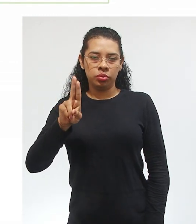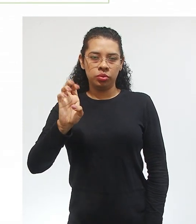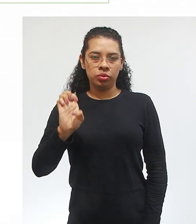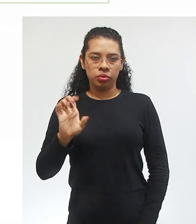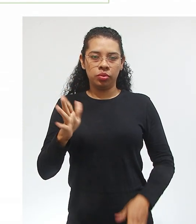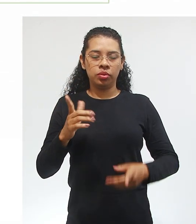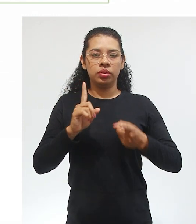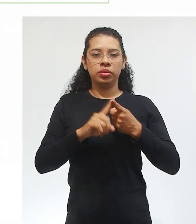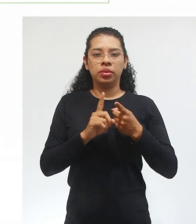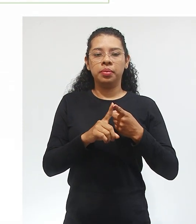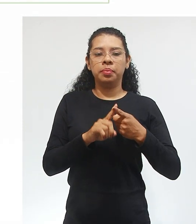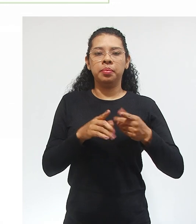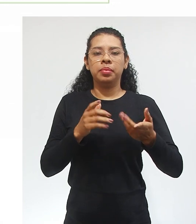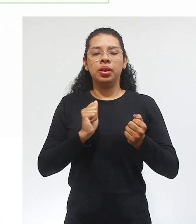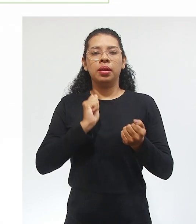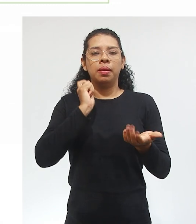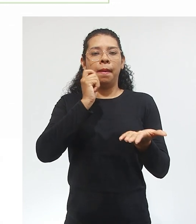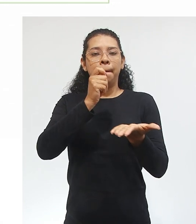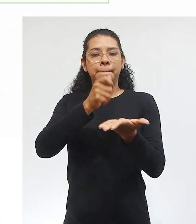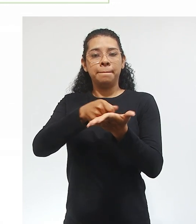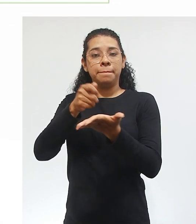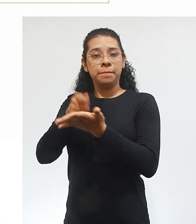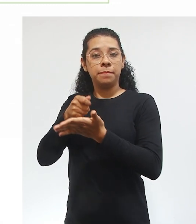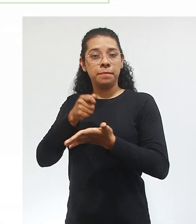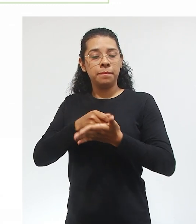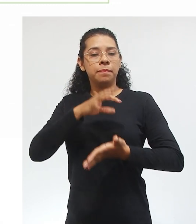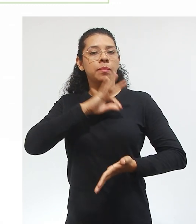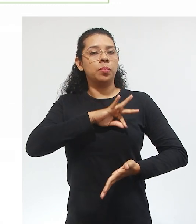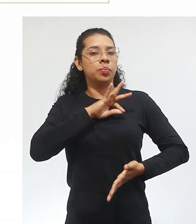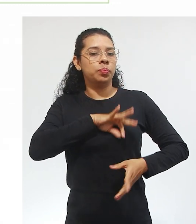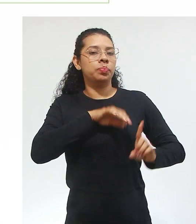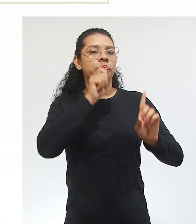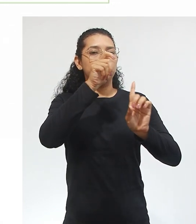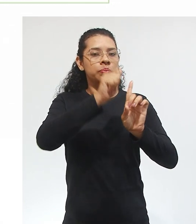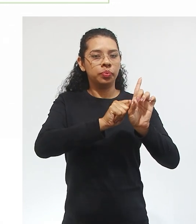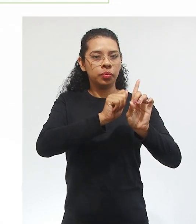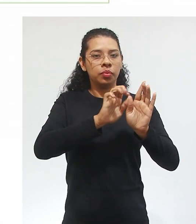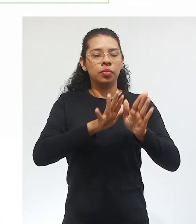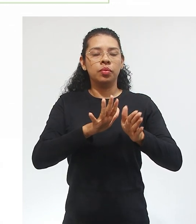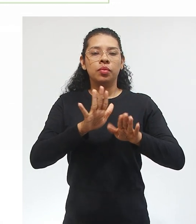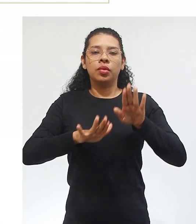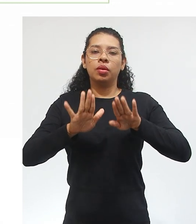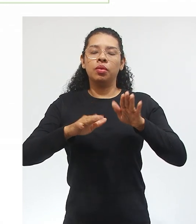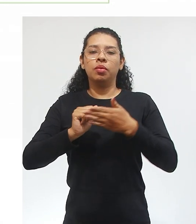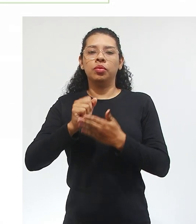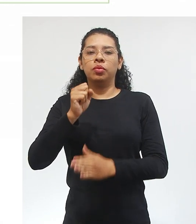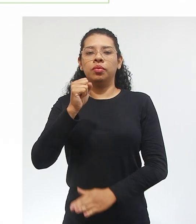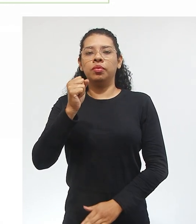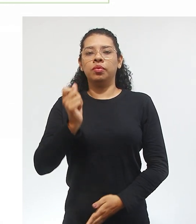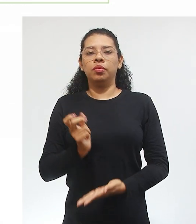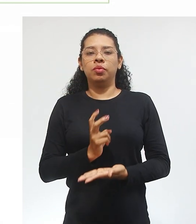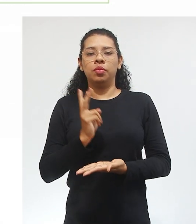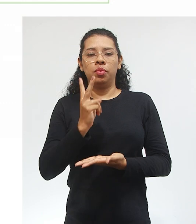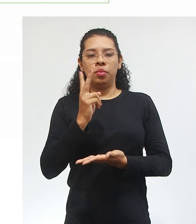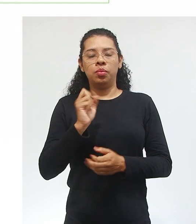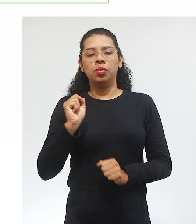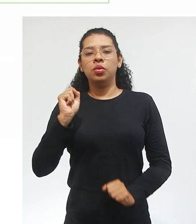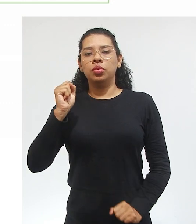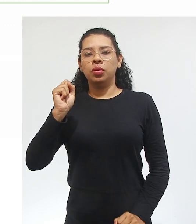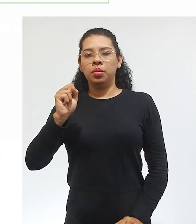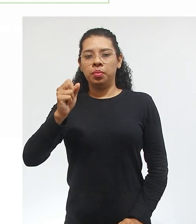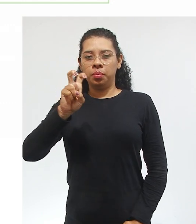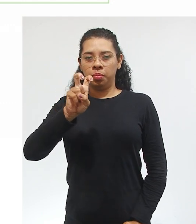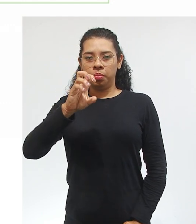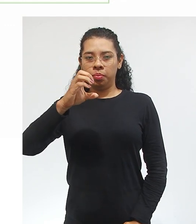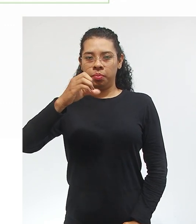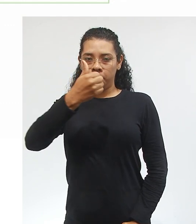E, já um lançamento mais tranquilo aqui, pagamento de salários do mês no valor de 1.500. Então é tranquilo, se